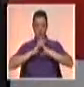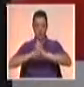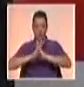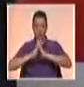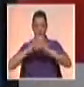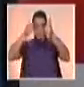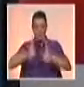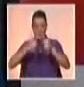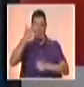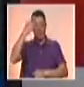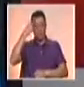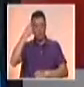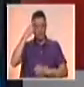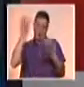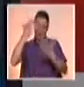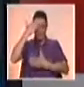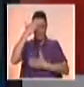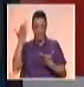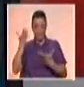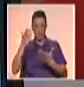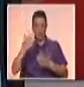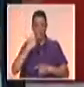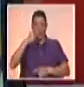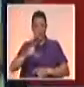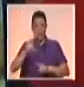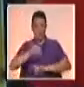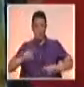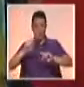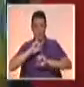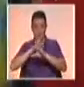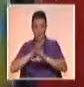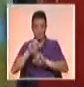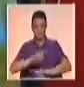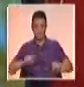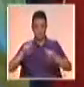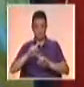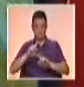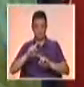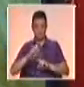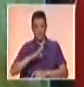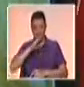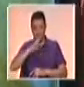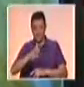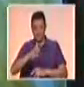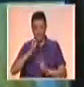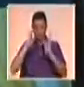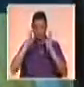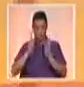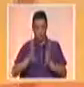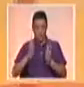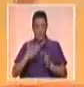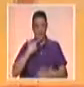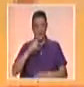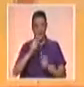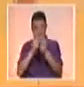Portanto, estamos efetivamente a falar... Sem uma língua... Não é possível fazer isso. Já Vygotsky dizia isso, não é? Sem linguagem